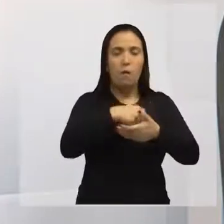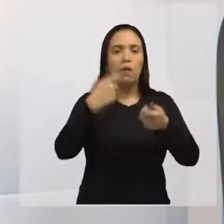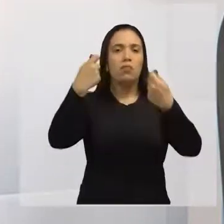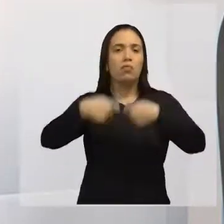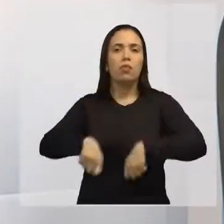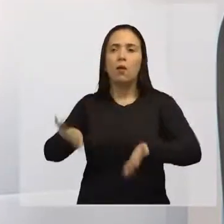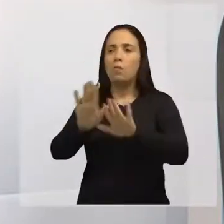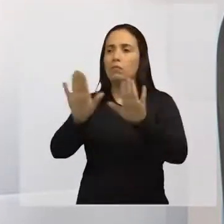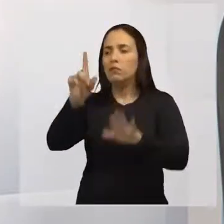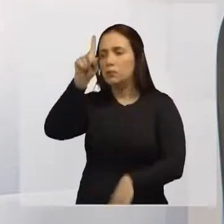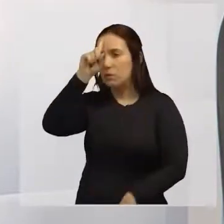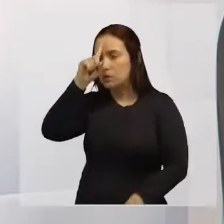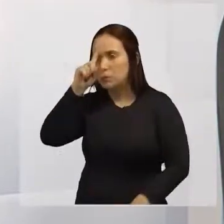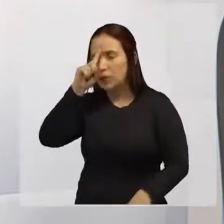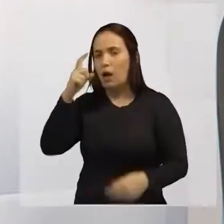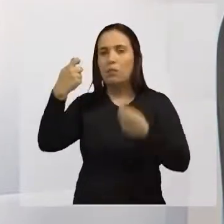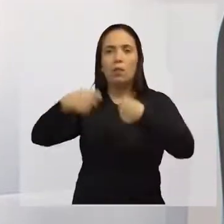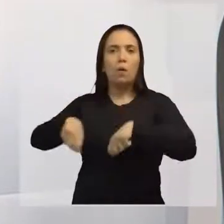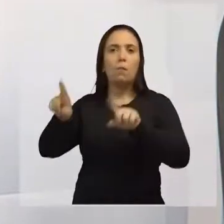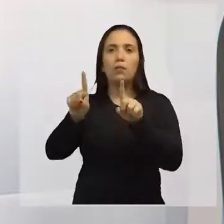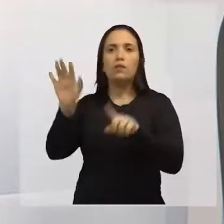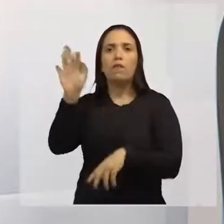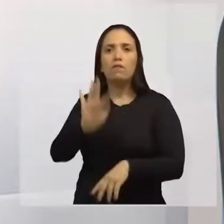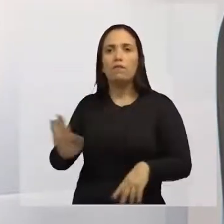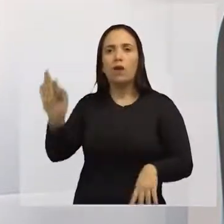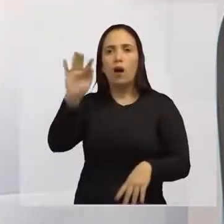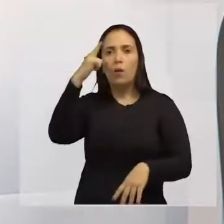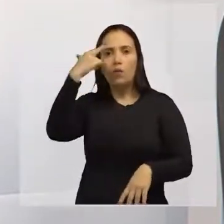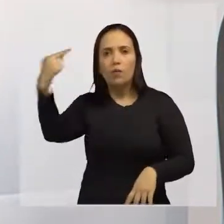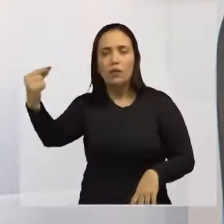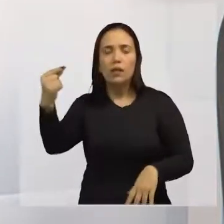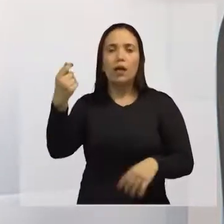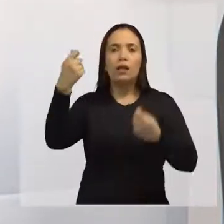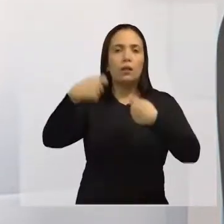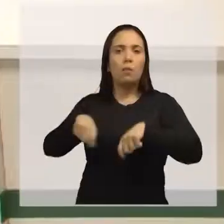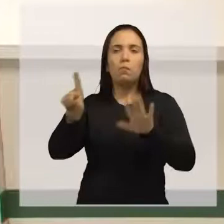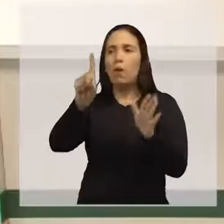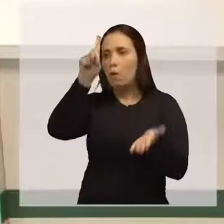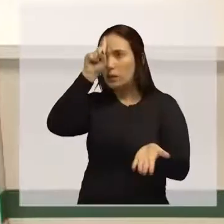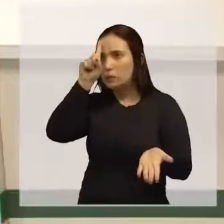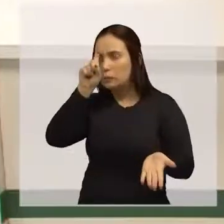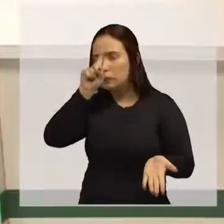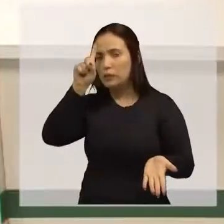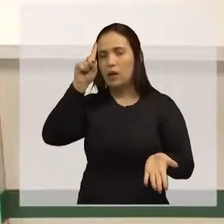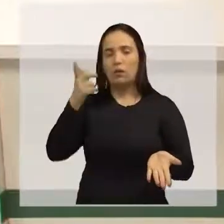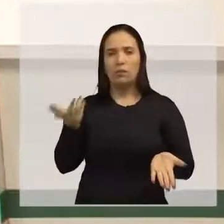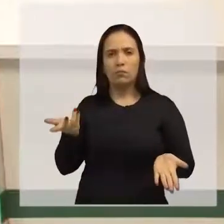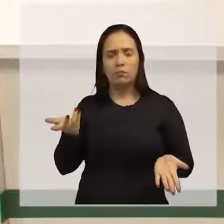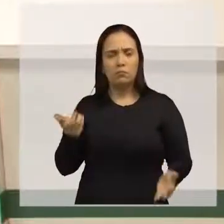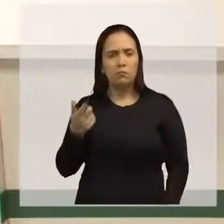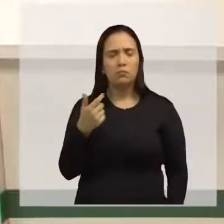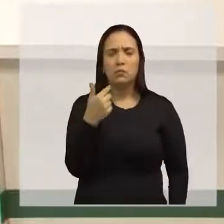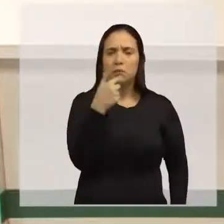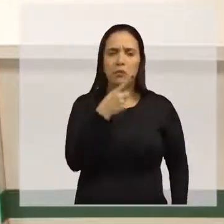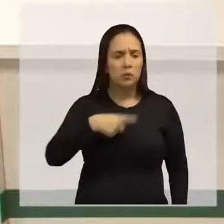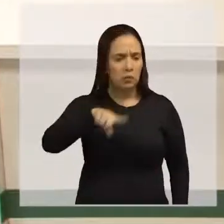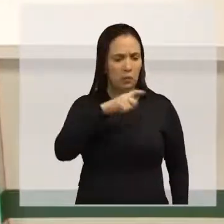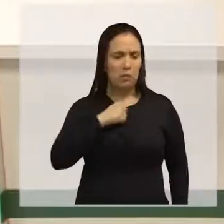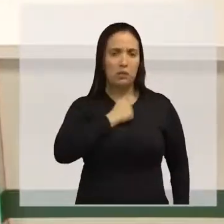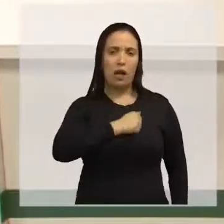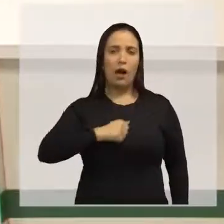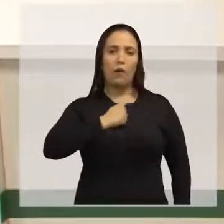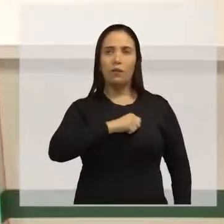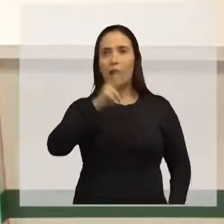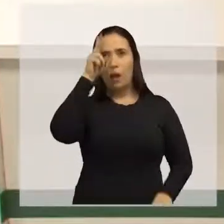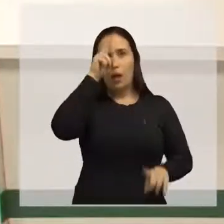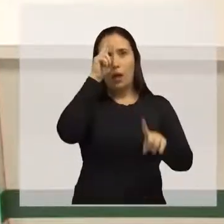hospital. Rapaz, vergonhoso. Vergonhoso, quer dizer, um nível Mas foi nós não temos saudade da Copa 2014, pelo contrário,